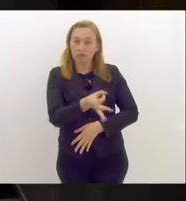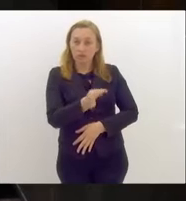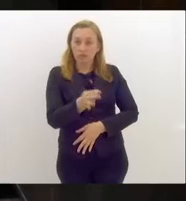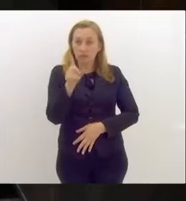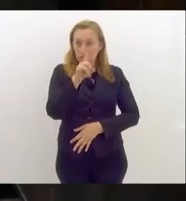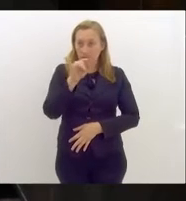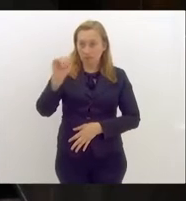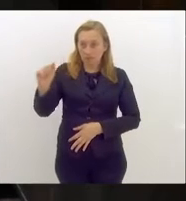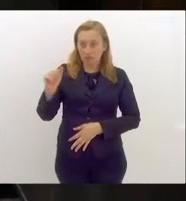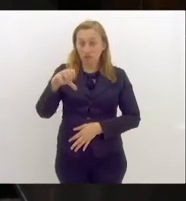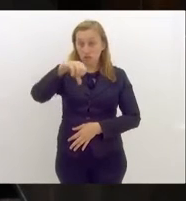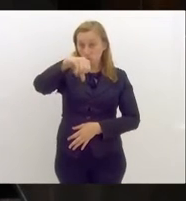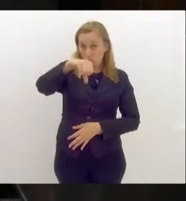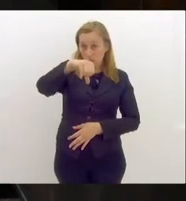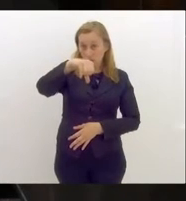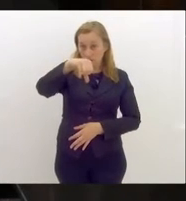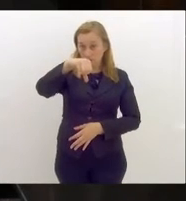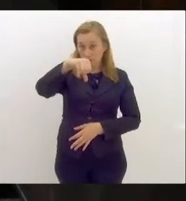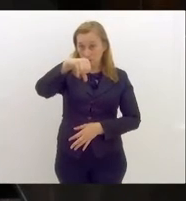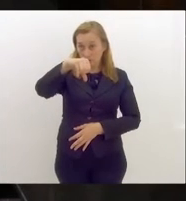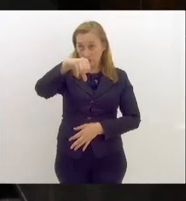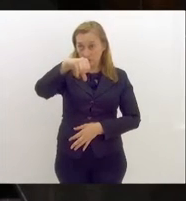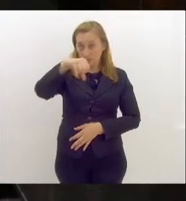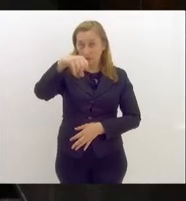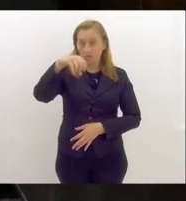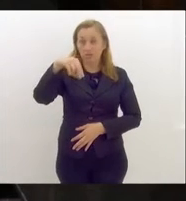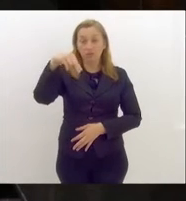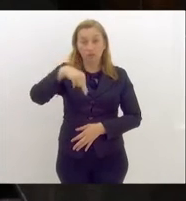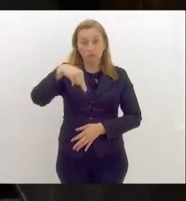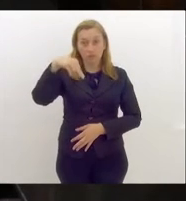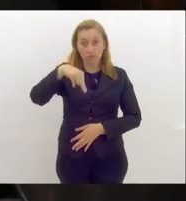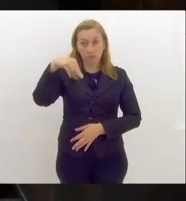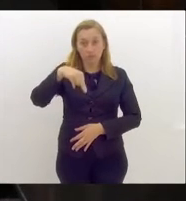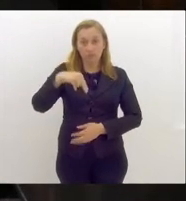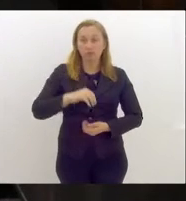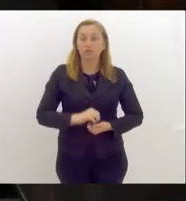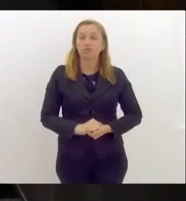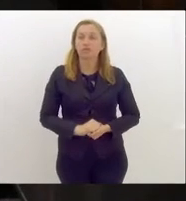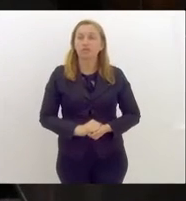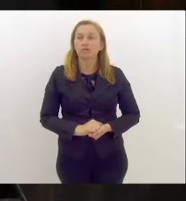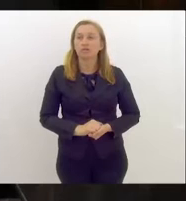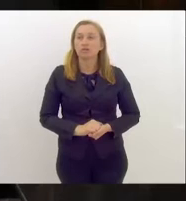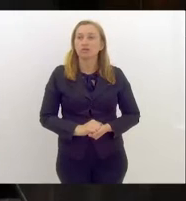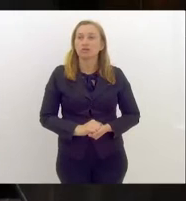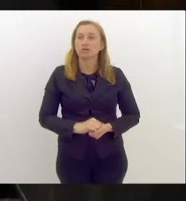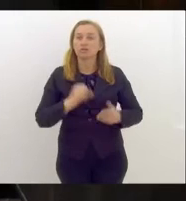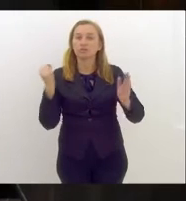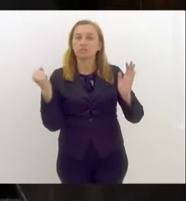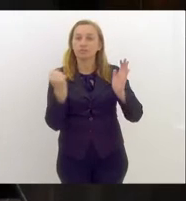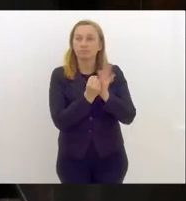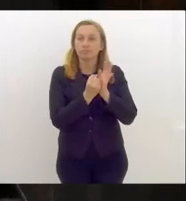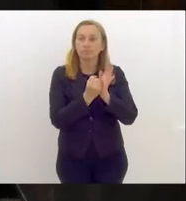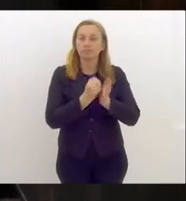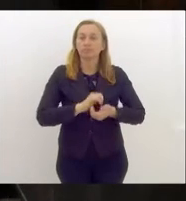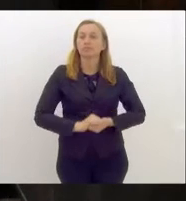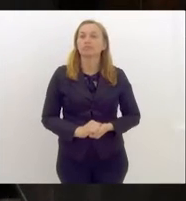dia 9 de novembro ela marca